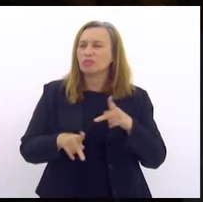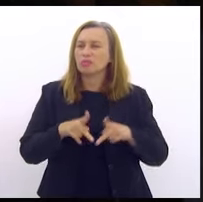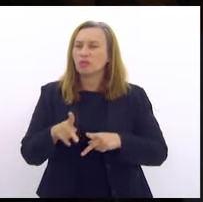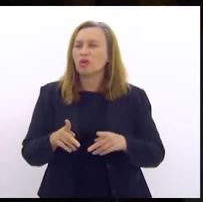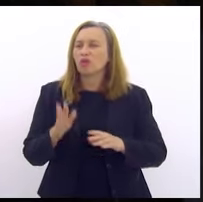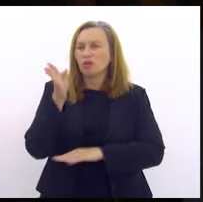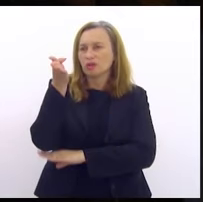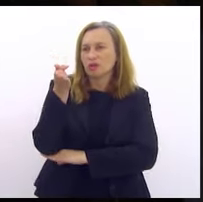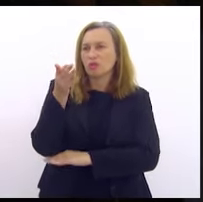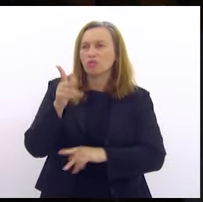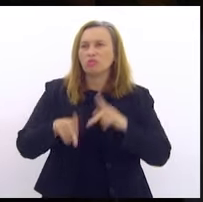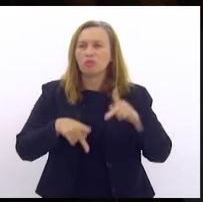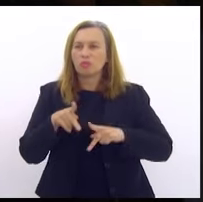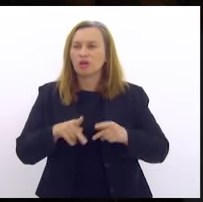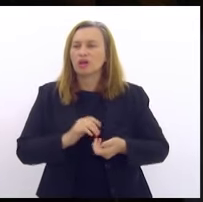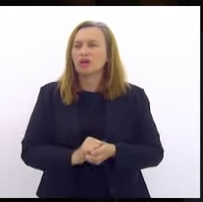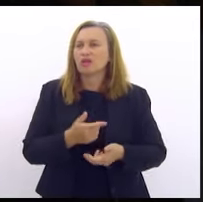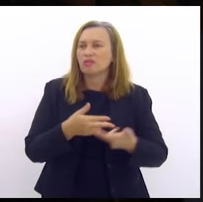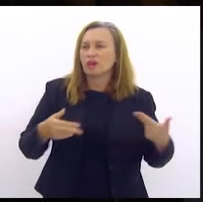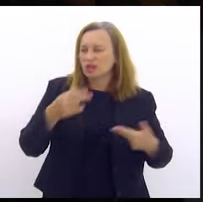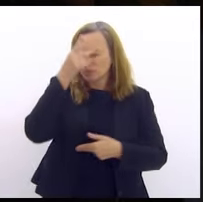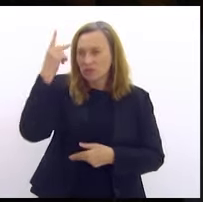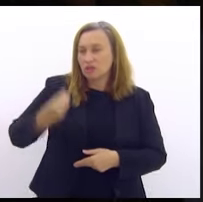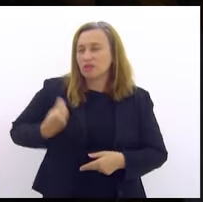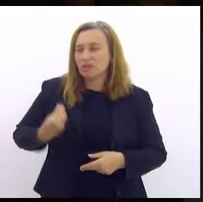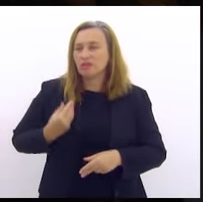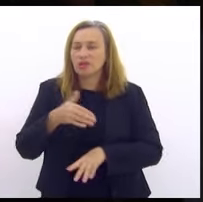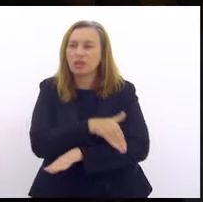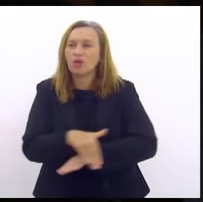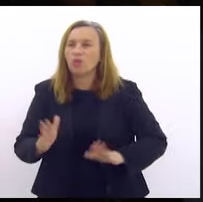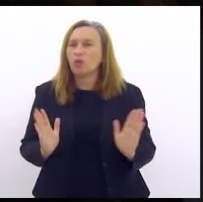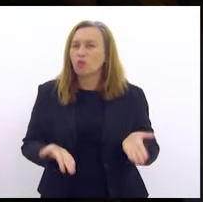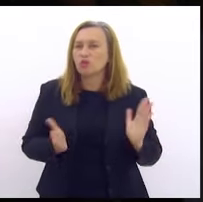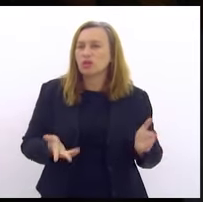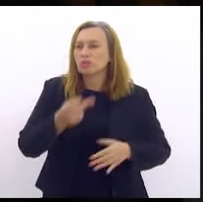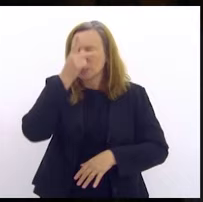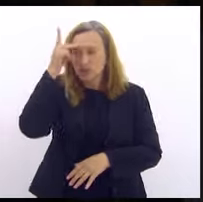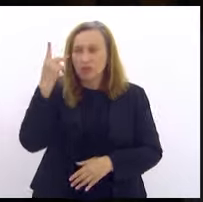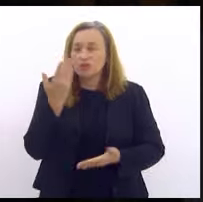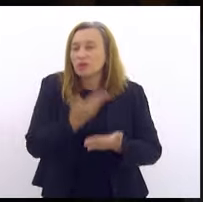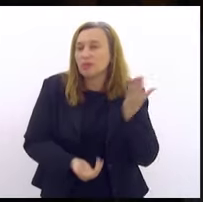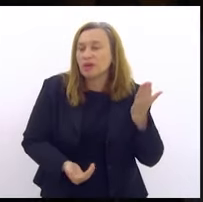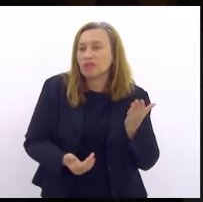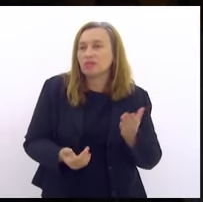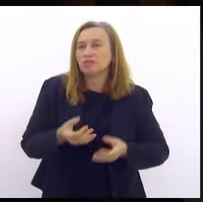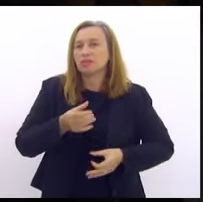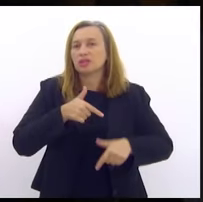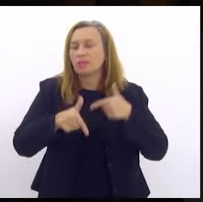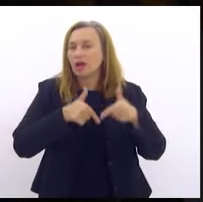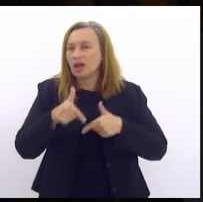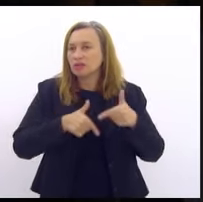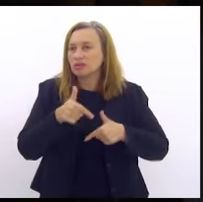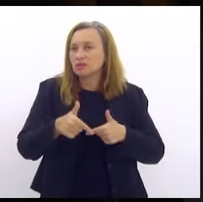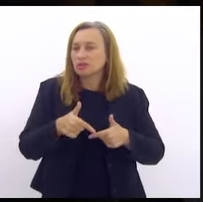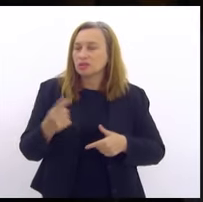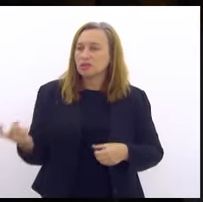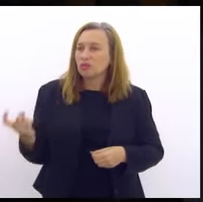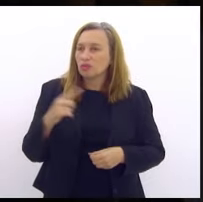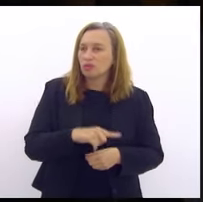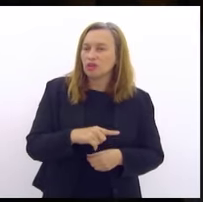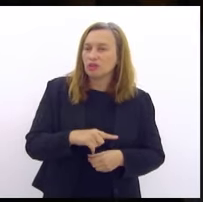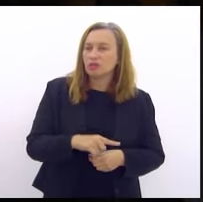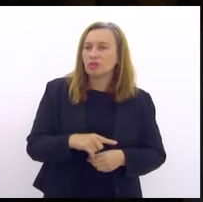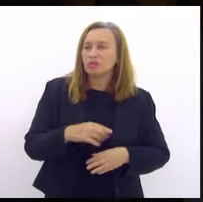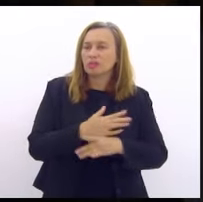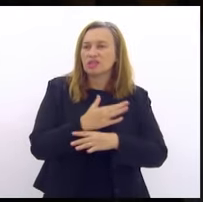popular. Muitas das pessoas que estão em situação de rua hoje são pessoas que perderam seus empregos, que estão vindo para a cidade, não têm